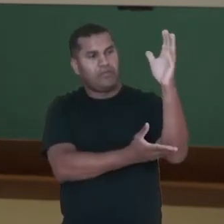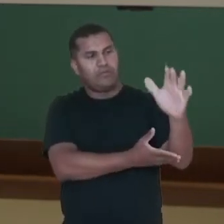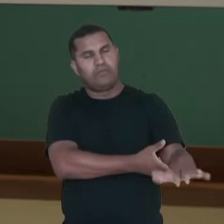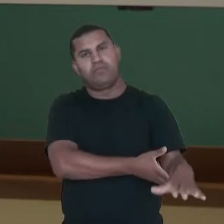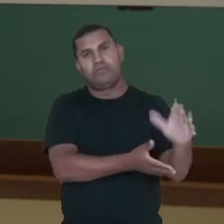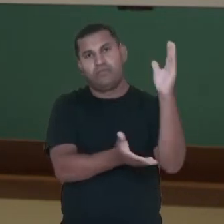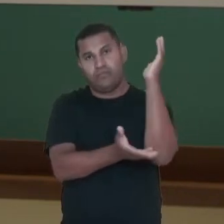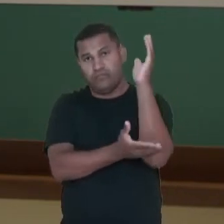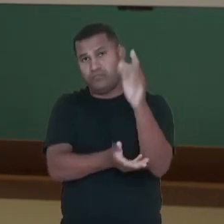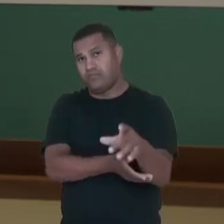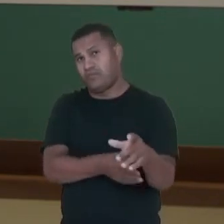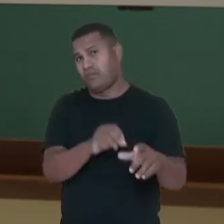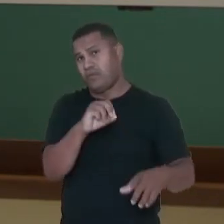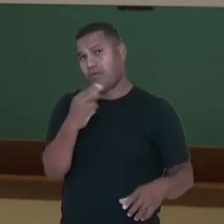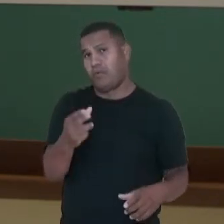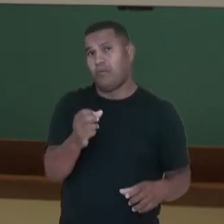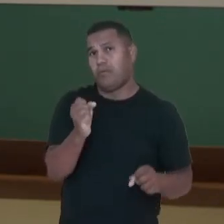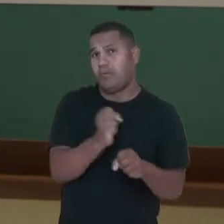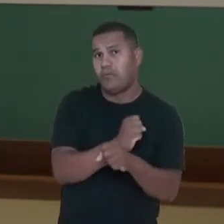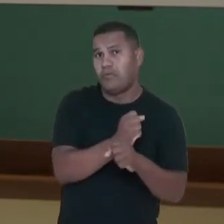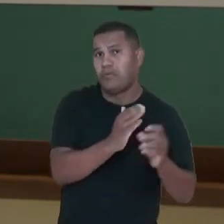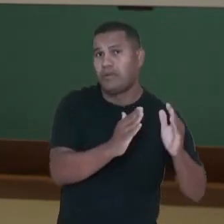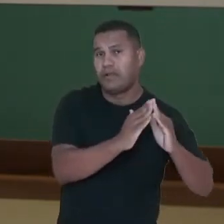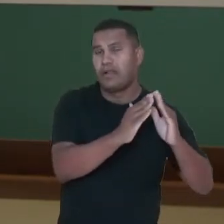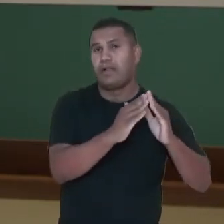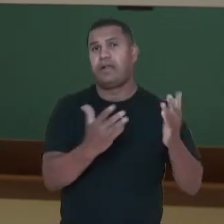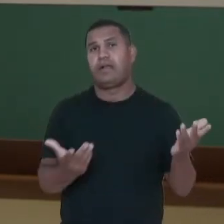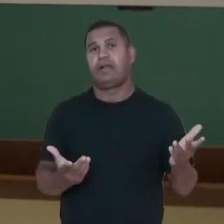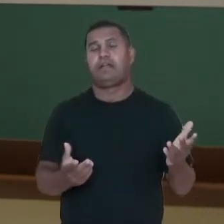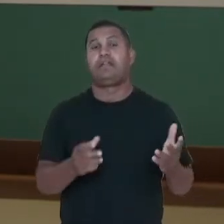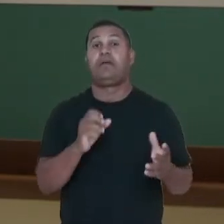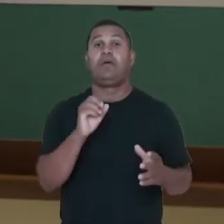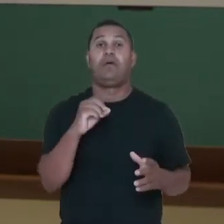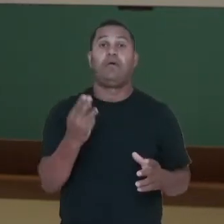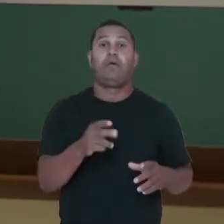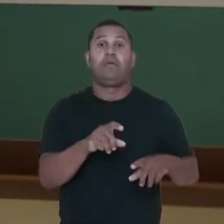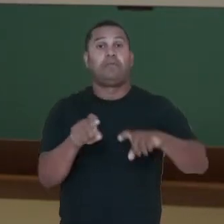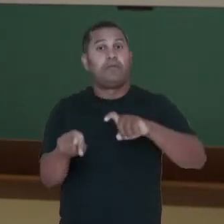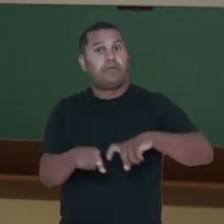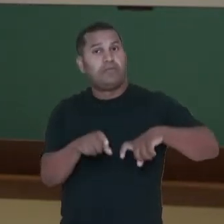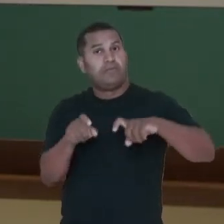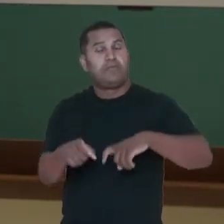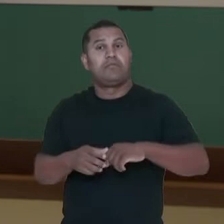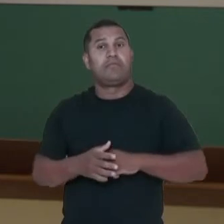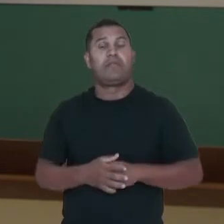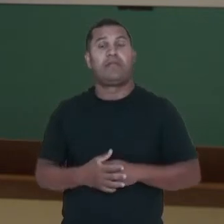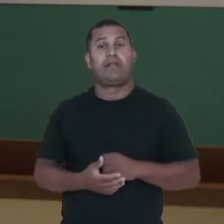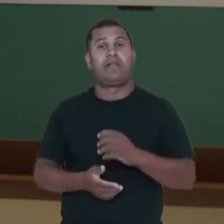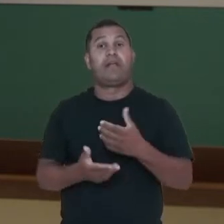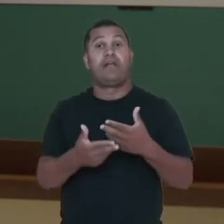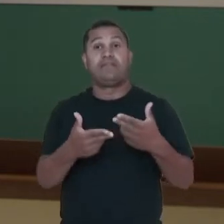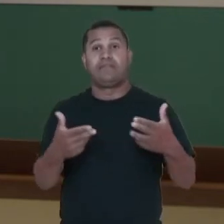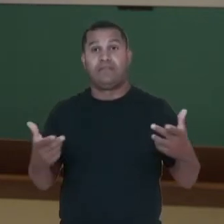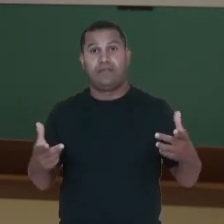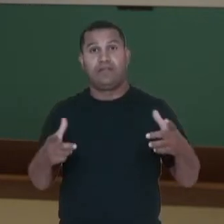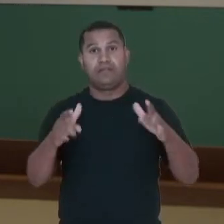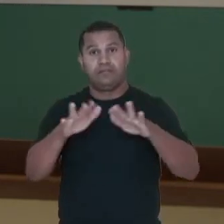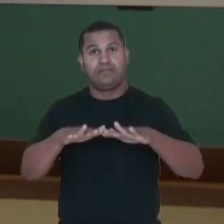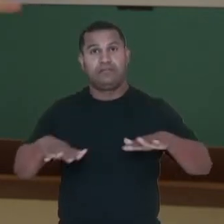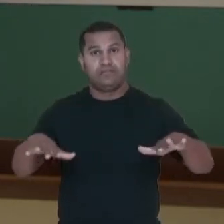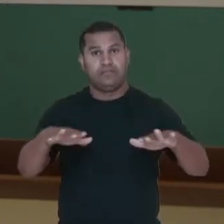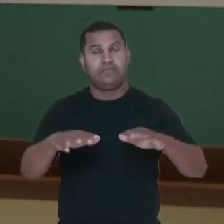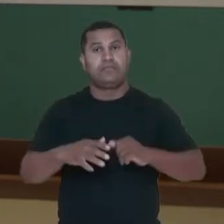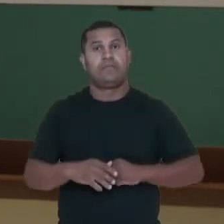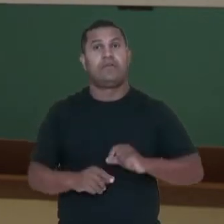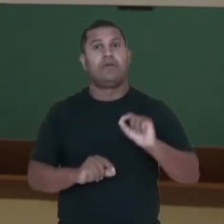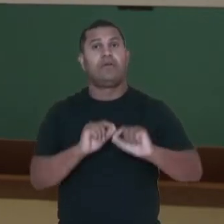agrícola, para pessoas morarem, né? E acaba entrando em contato com esses agentes que estavam